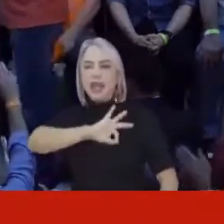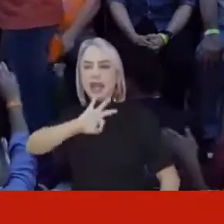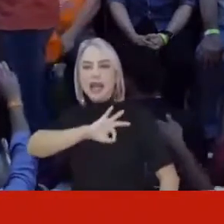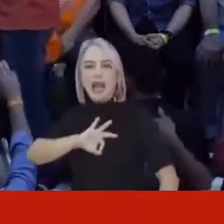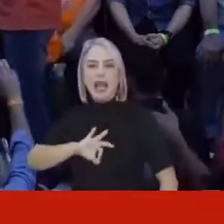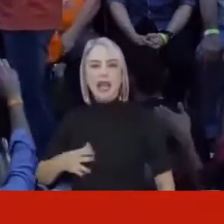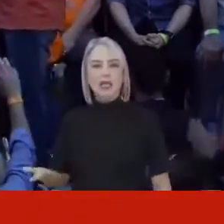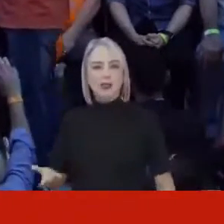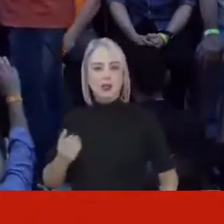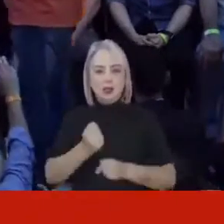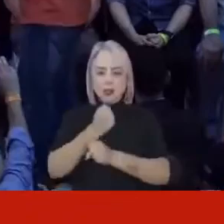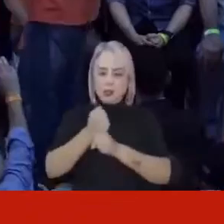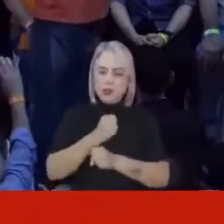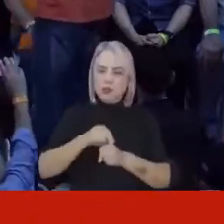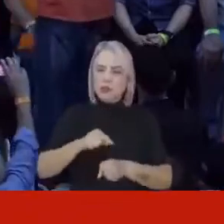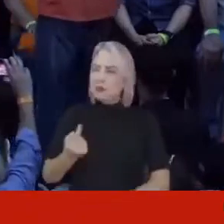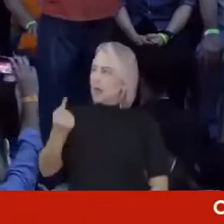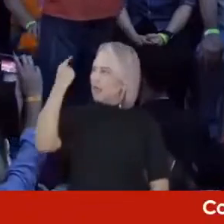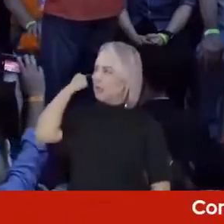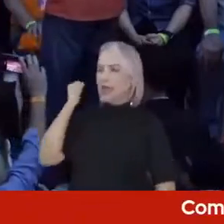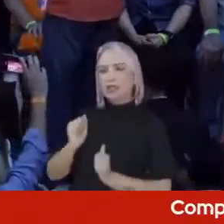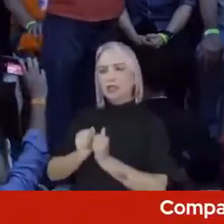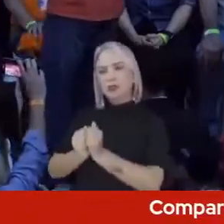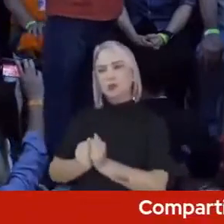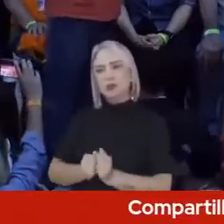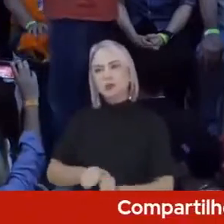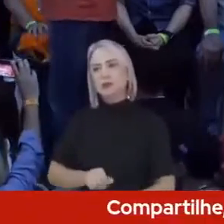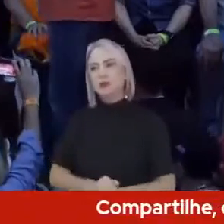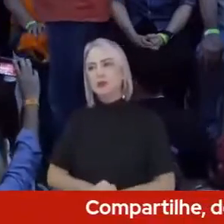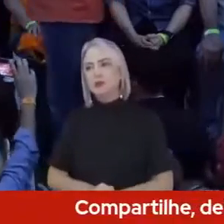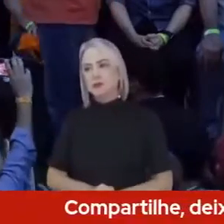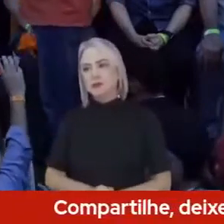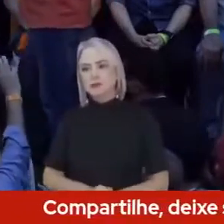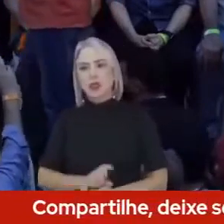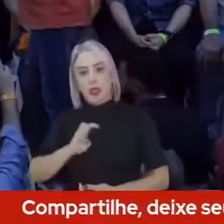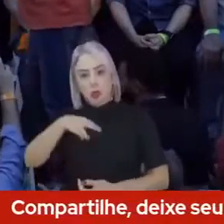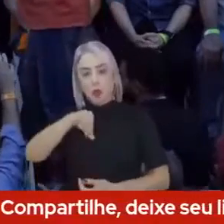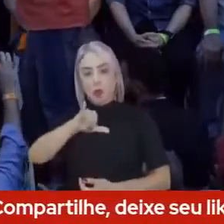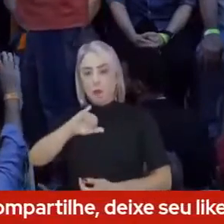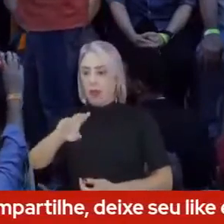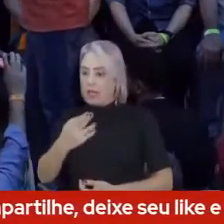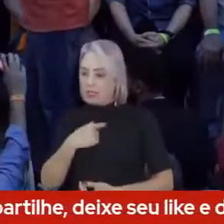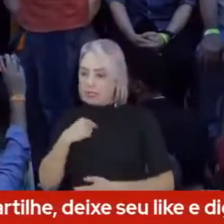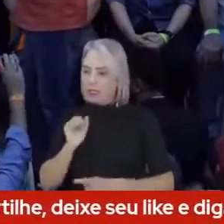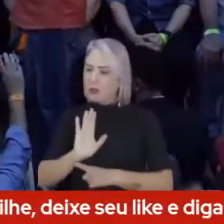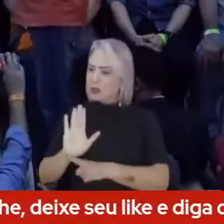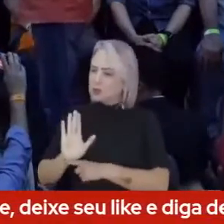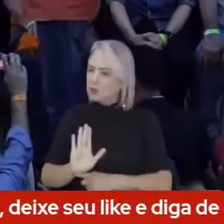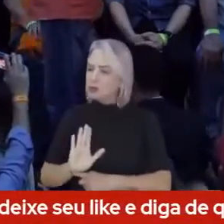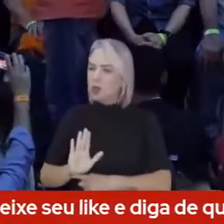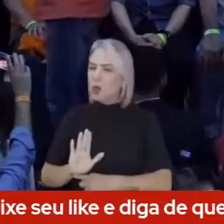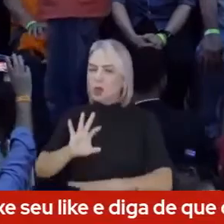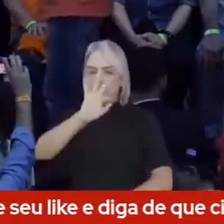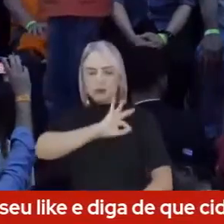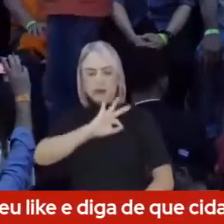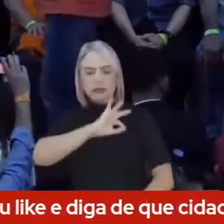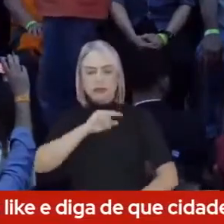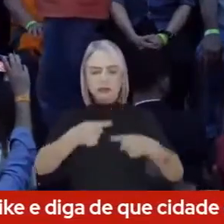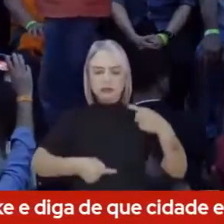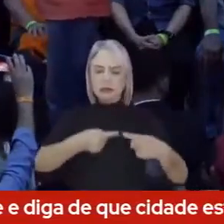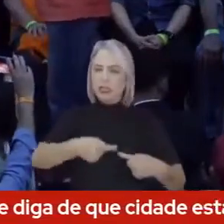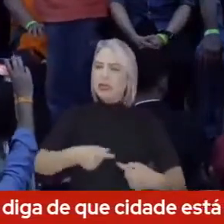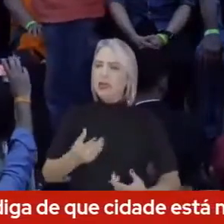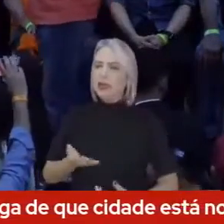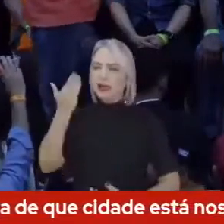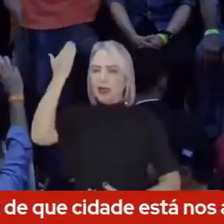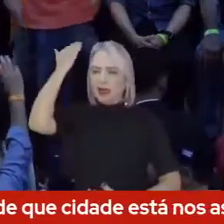construímos juntos lá atrás. Marinho, não sei se está aqui, mas o Marinho nos ajudou muito na construção daquela política do salário mínimo. Nós